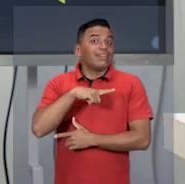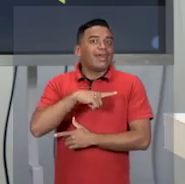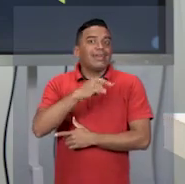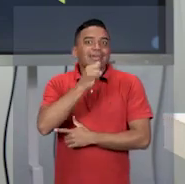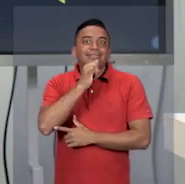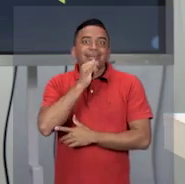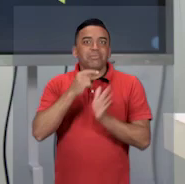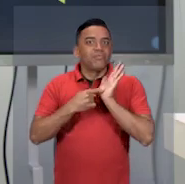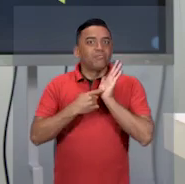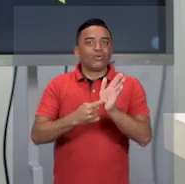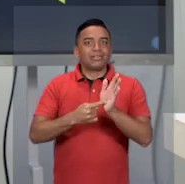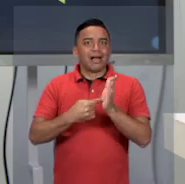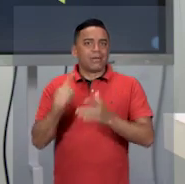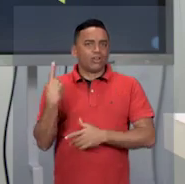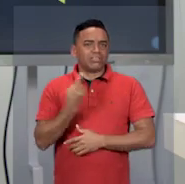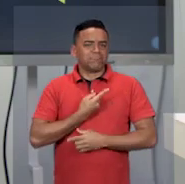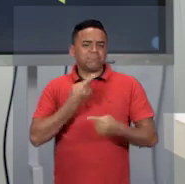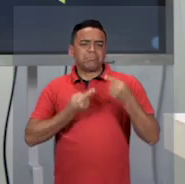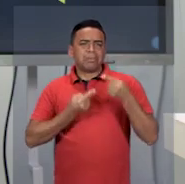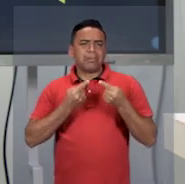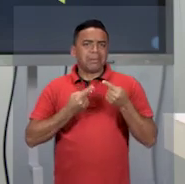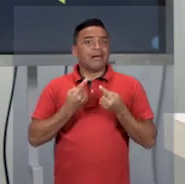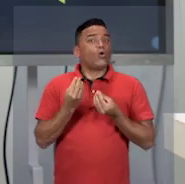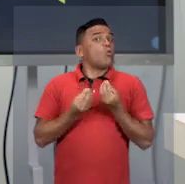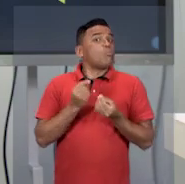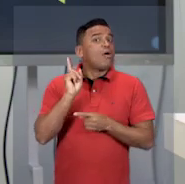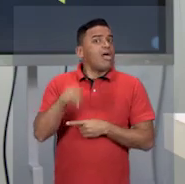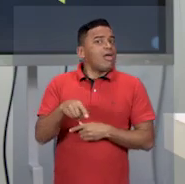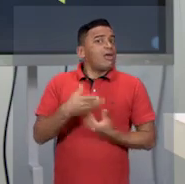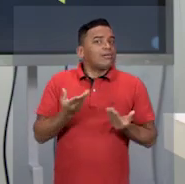gente dar uma discutida hoje e ver como isso funciona.